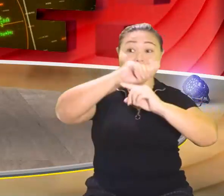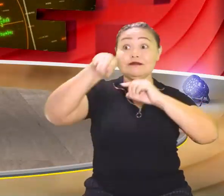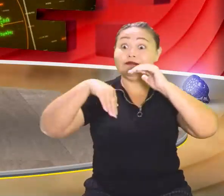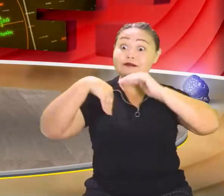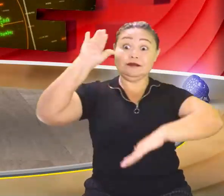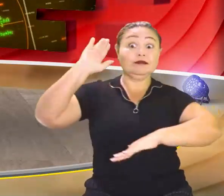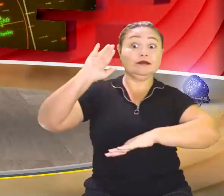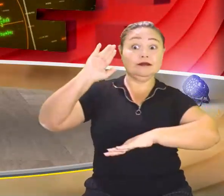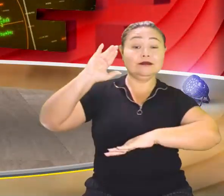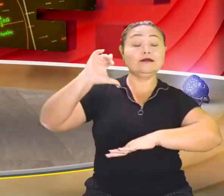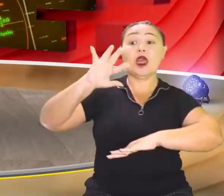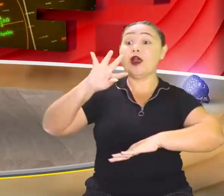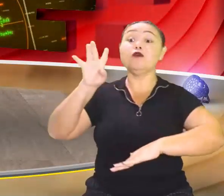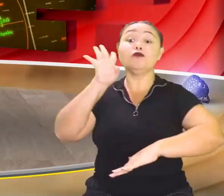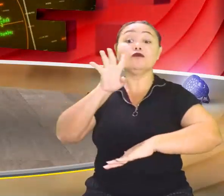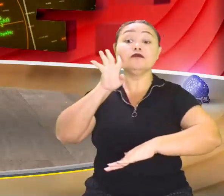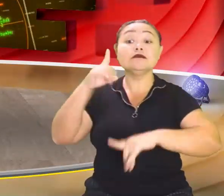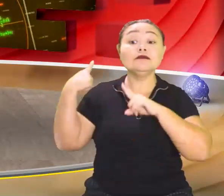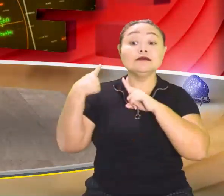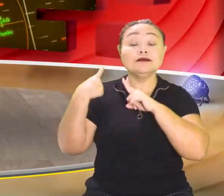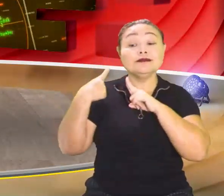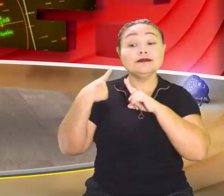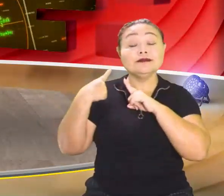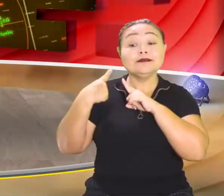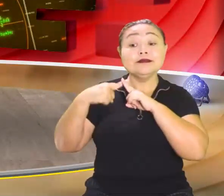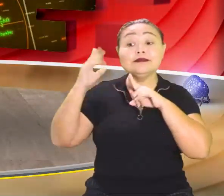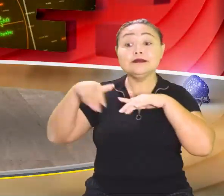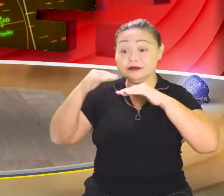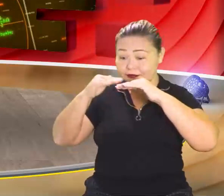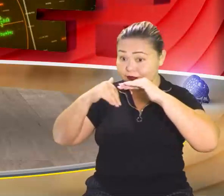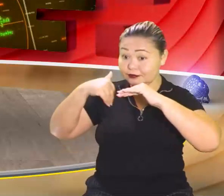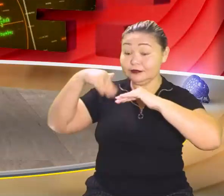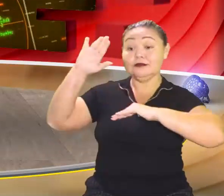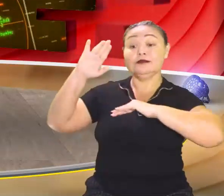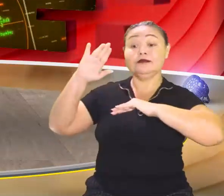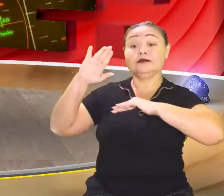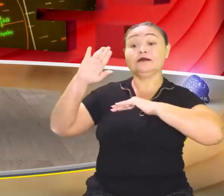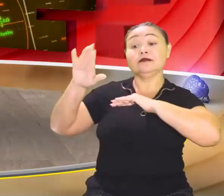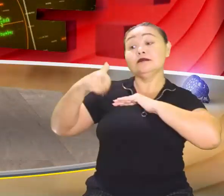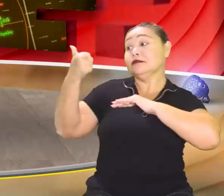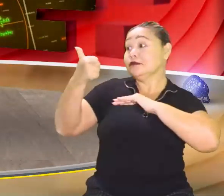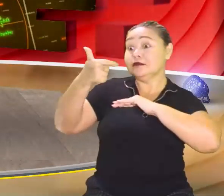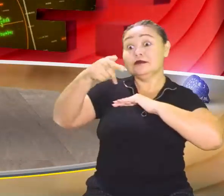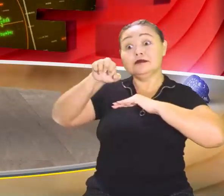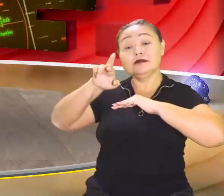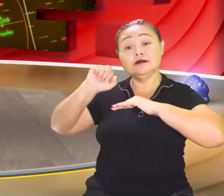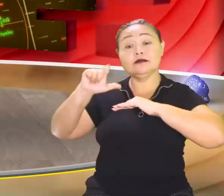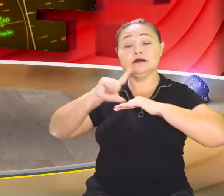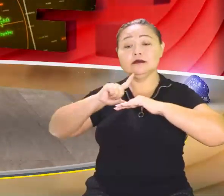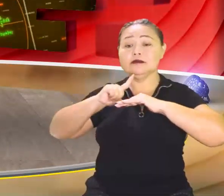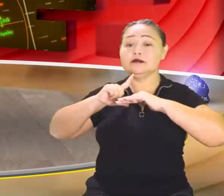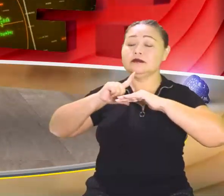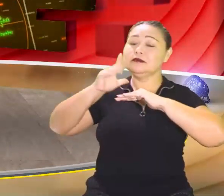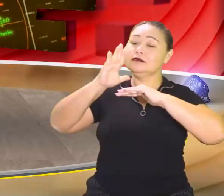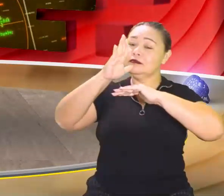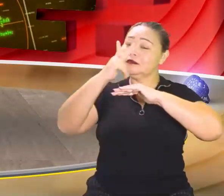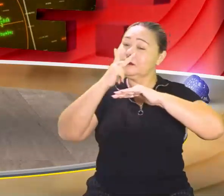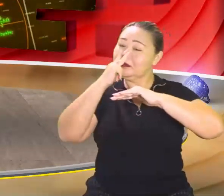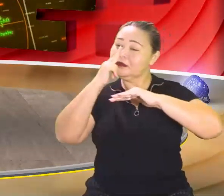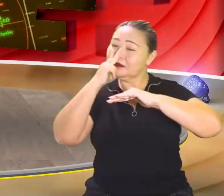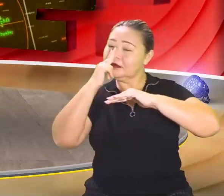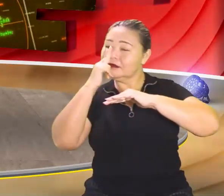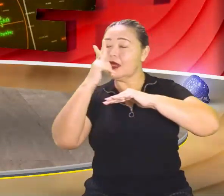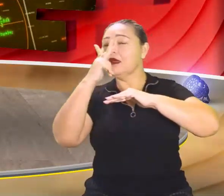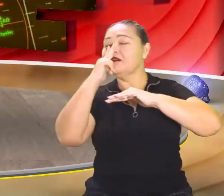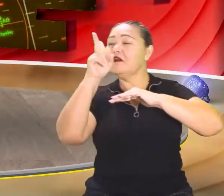rebatida para cima. E aí ficou legal o seguinte, quando ele rebate uma função do primeiro grau, a reta fica lá, fica parecendo